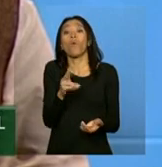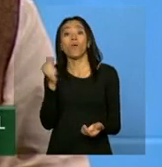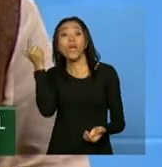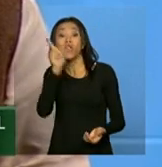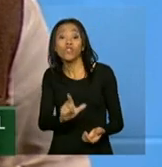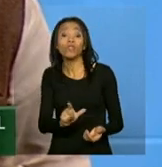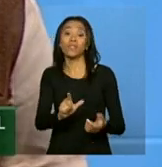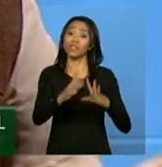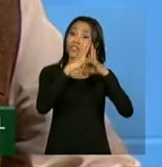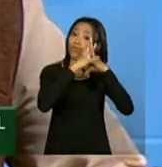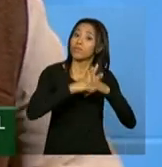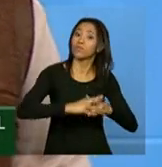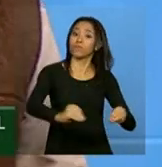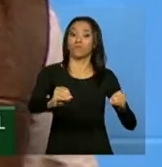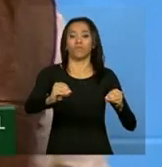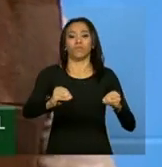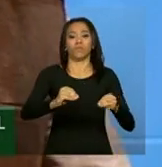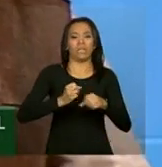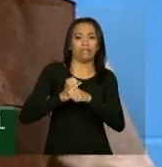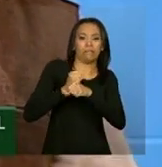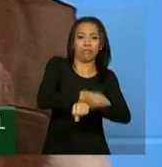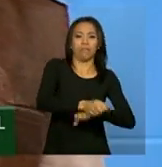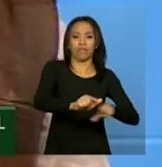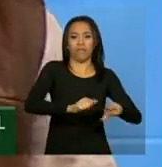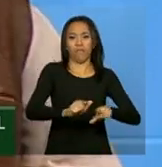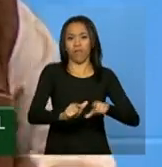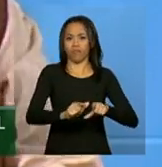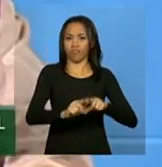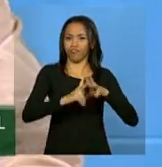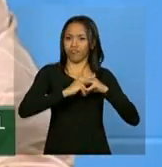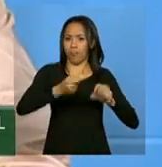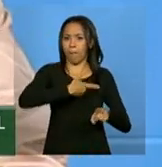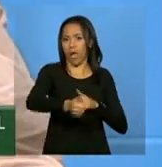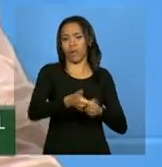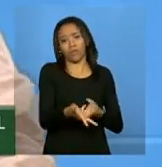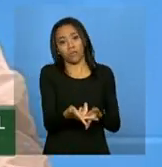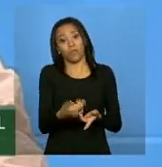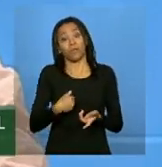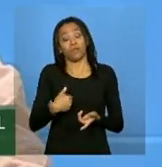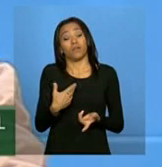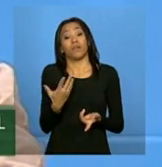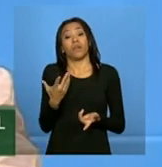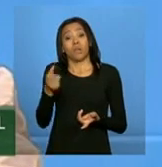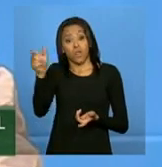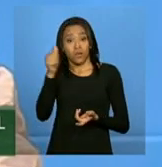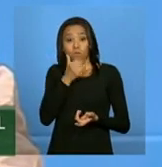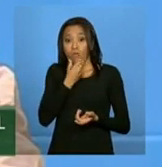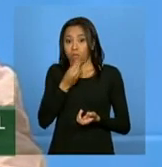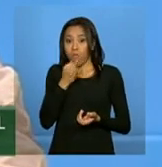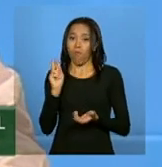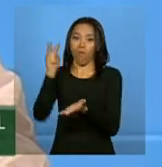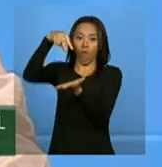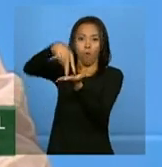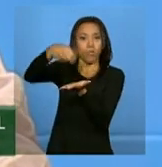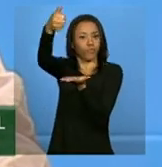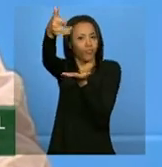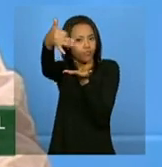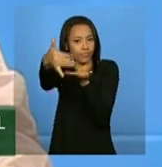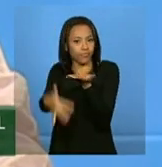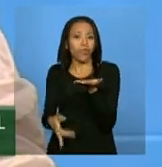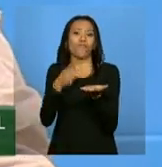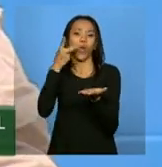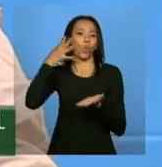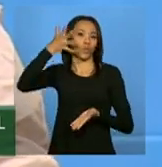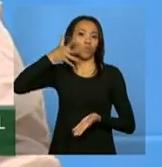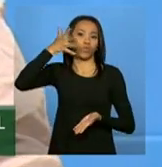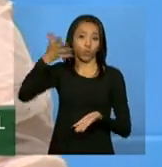a eliminação, a erradicação do trabalho infantil. E graças ao Guy, que mencionou aqui a minha citação no seu